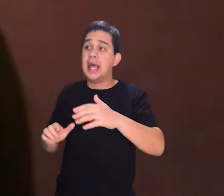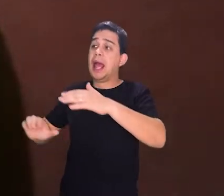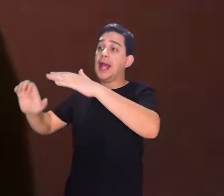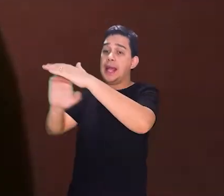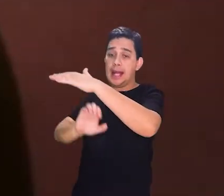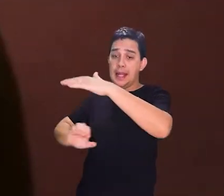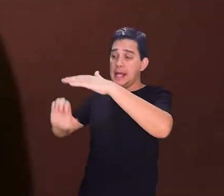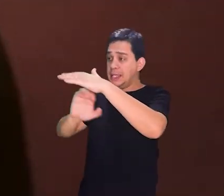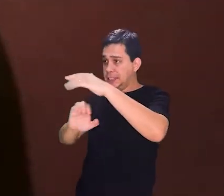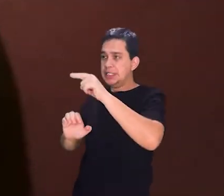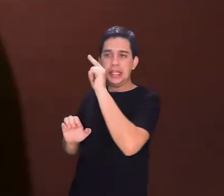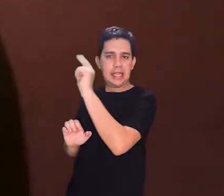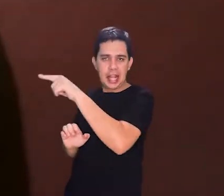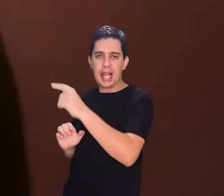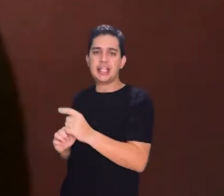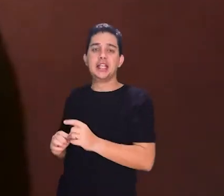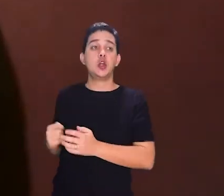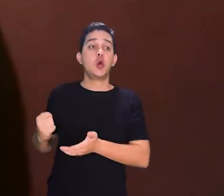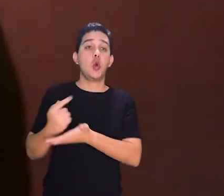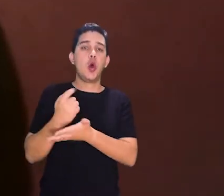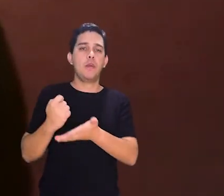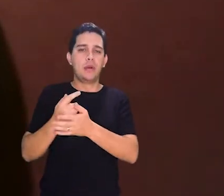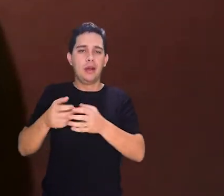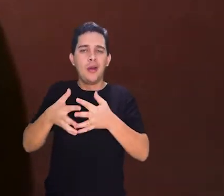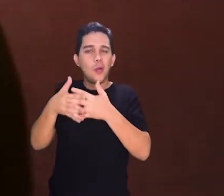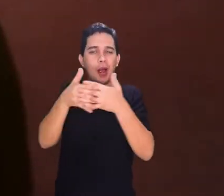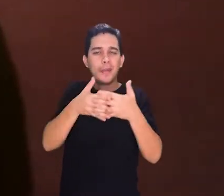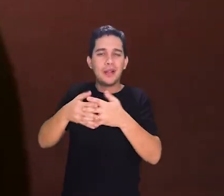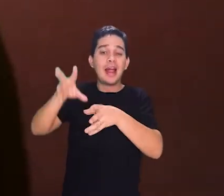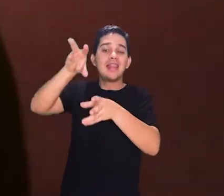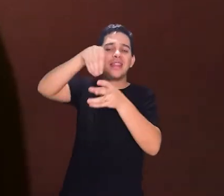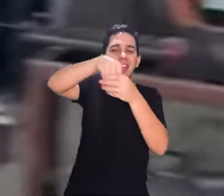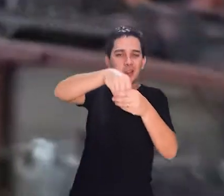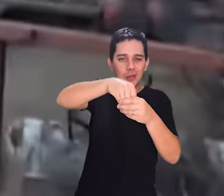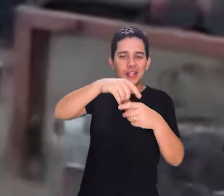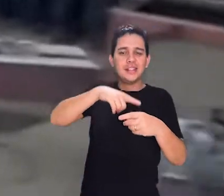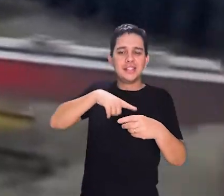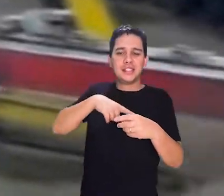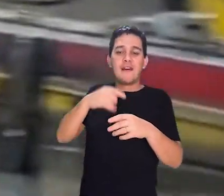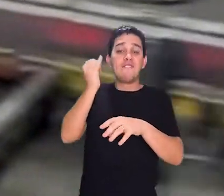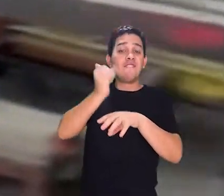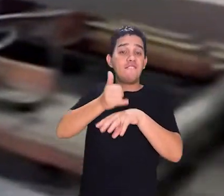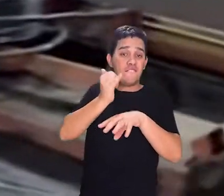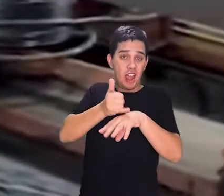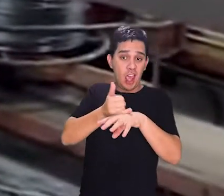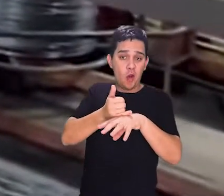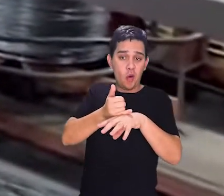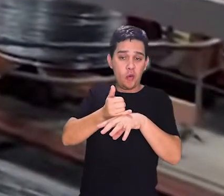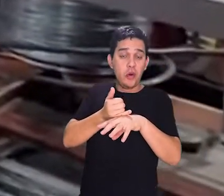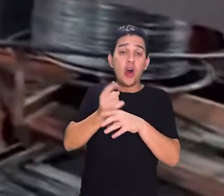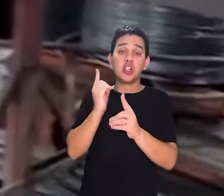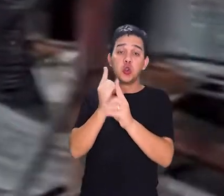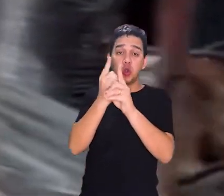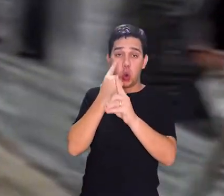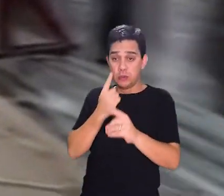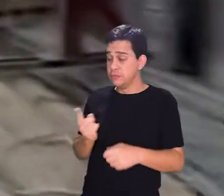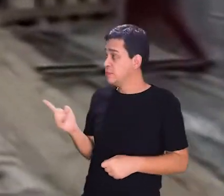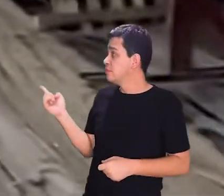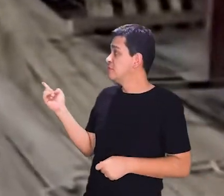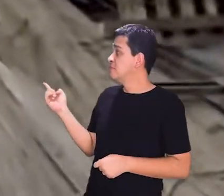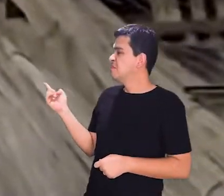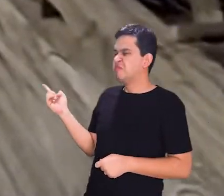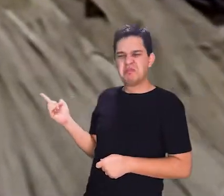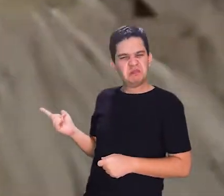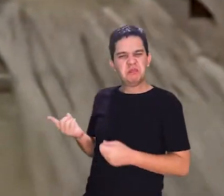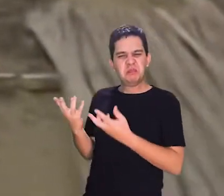recebe, né? Que receptou a carga de ferro. Então a gente encontrou no local toneladas de ferro desviado,